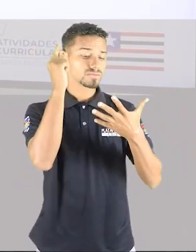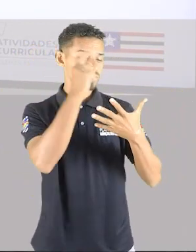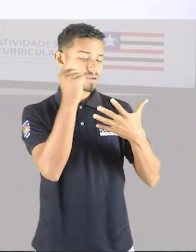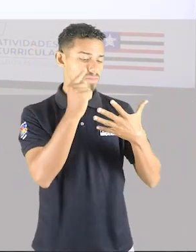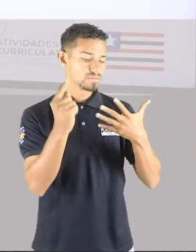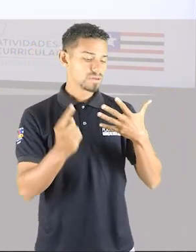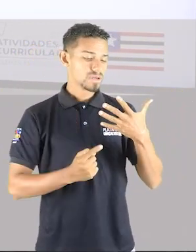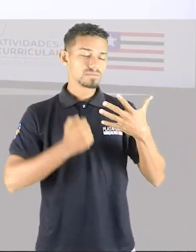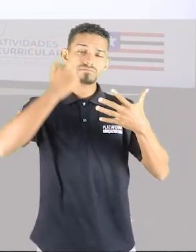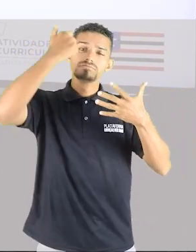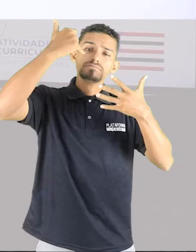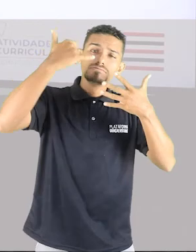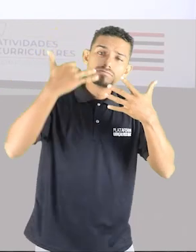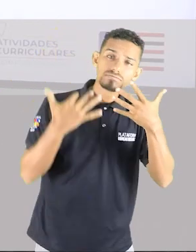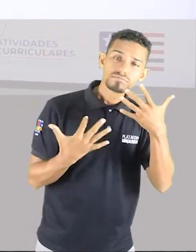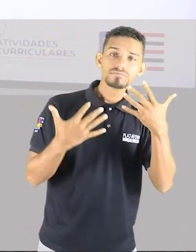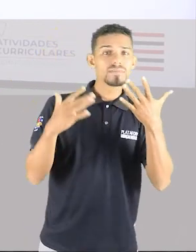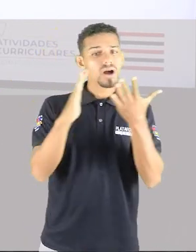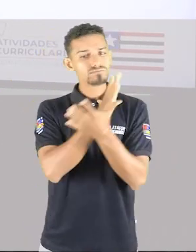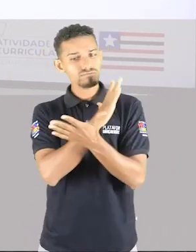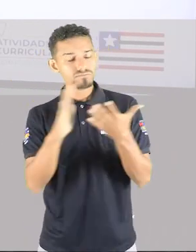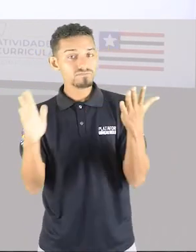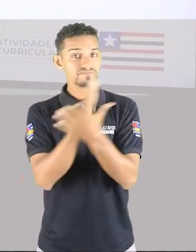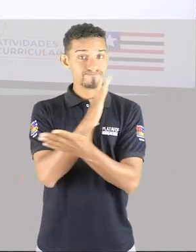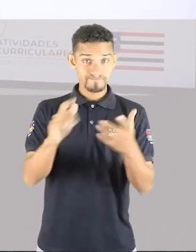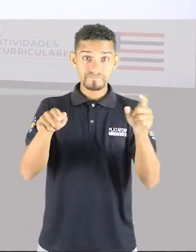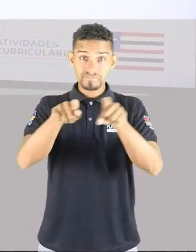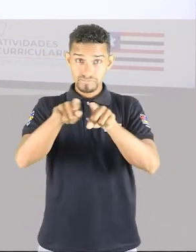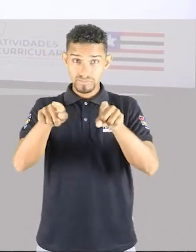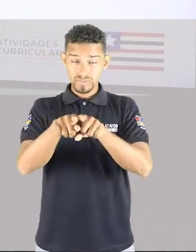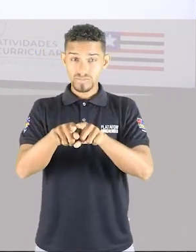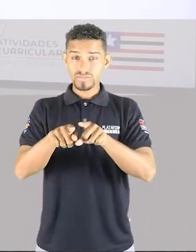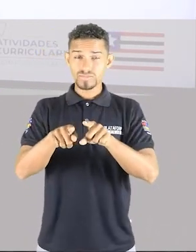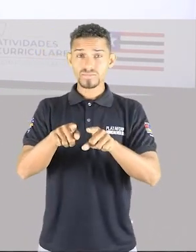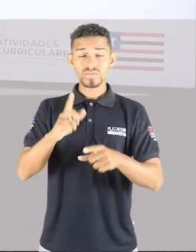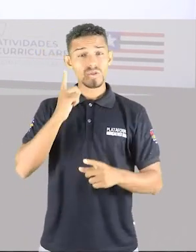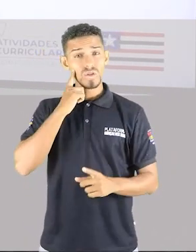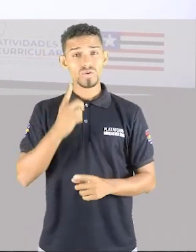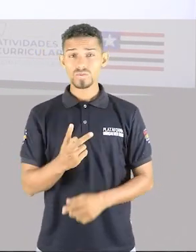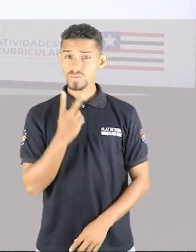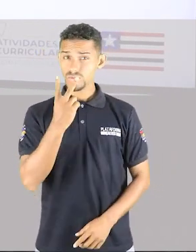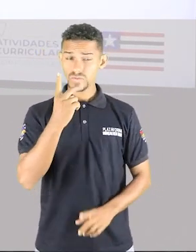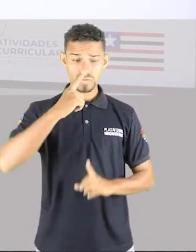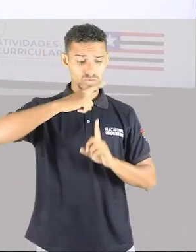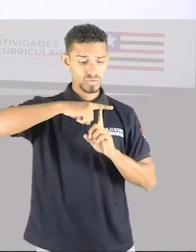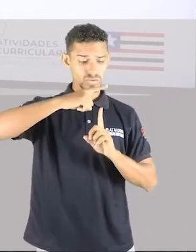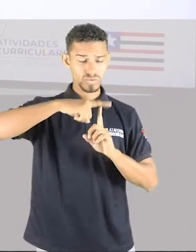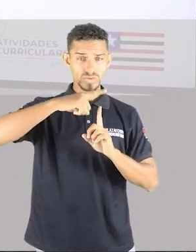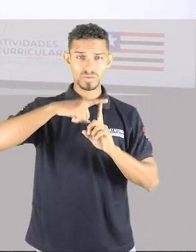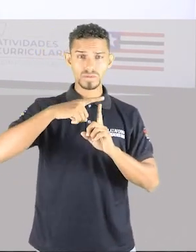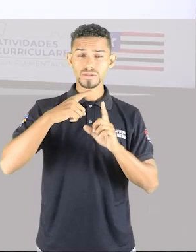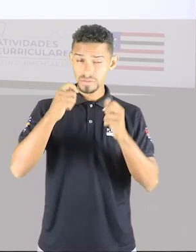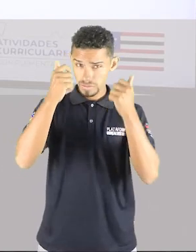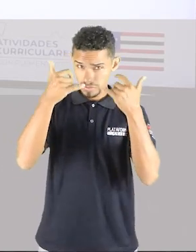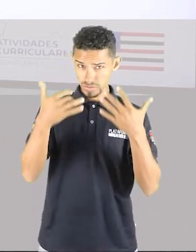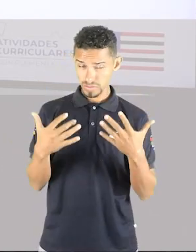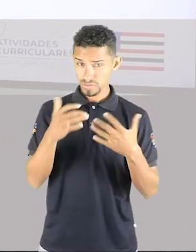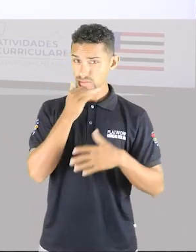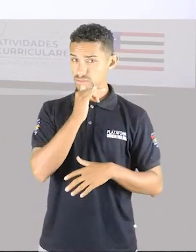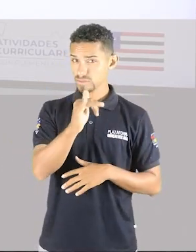deles de alguns deles tá e dois tipos de circuitos elétricos